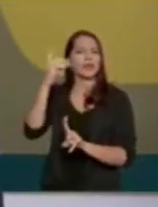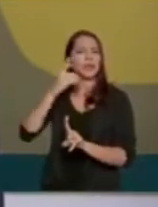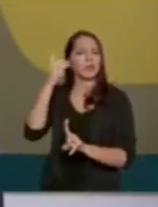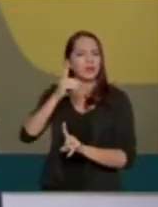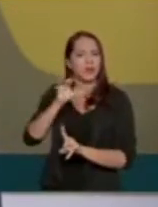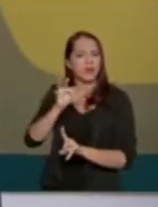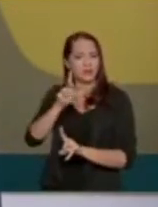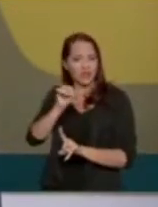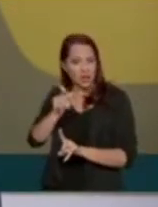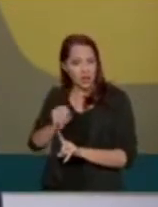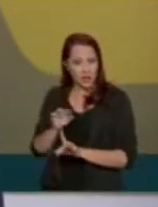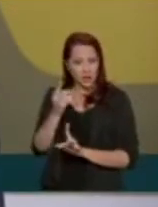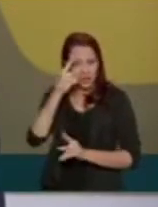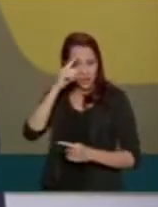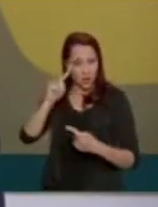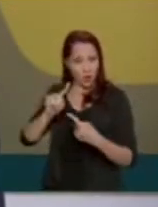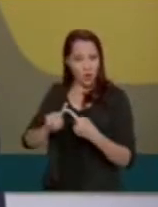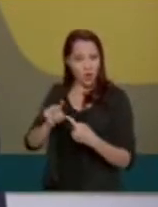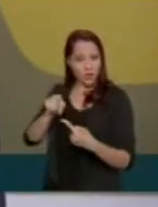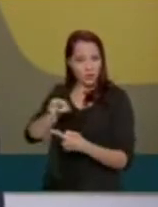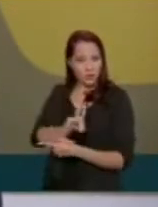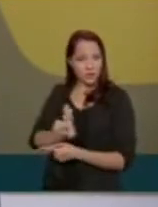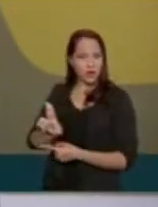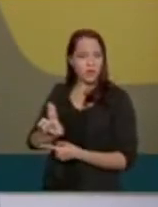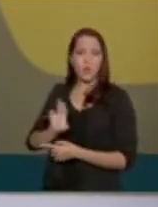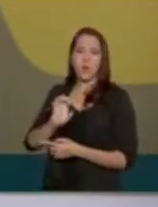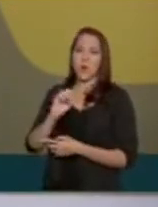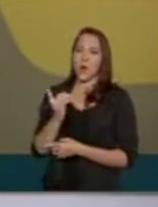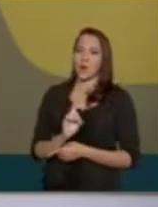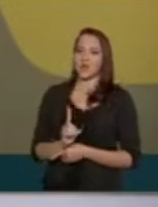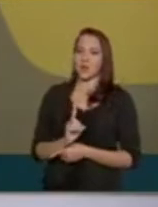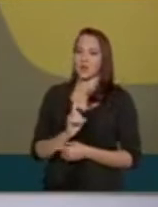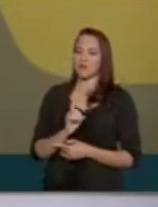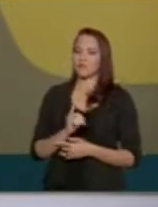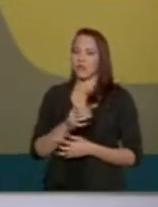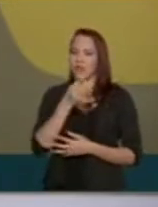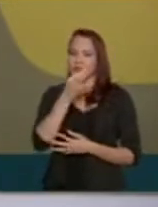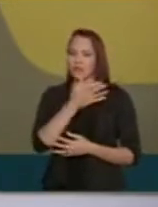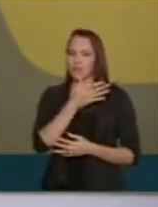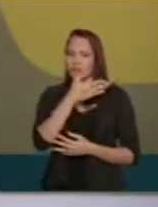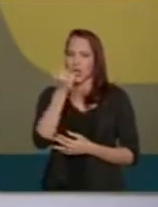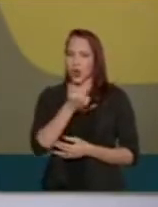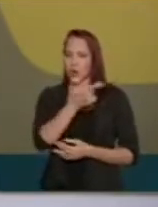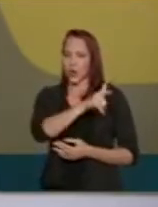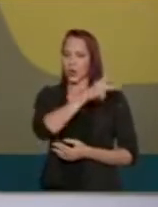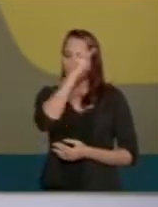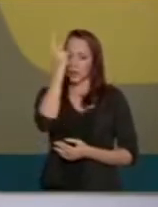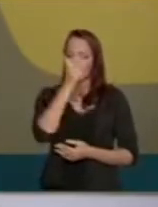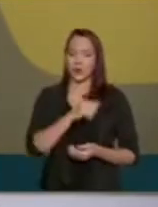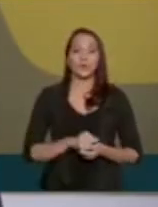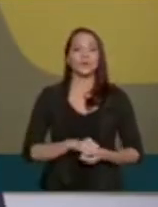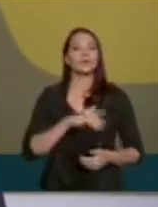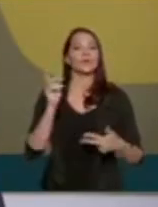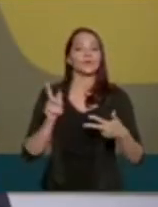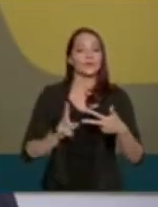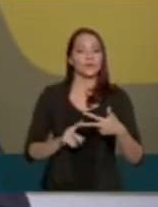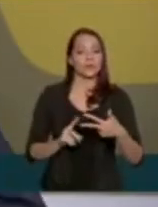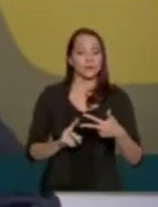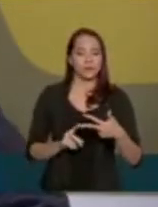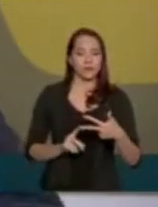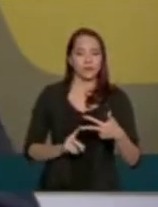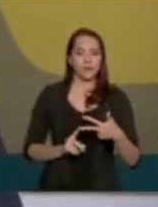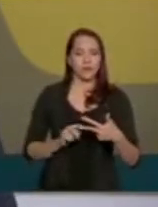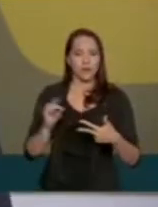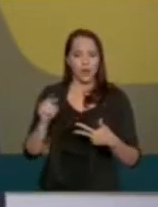são simpáticos a esse nome ou não, preferem outra pessoa? E o terceiro ponto